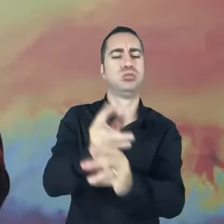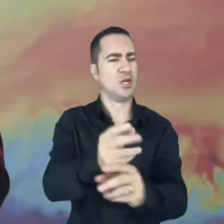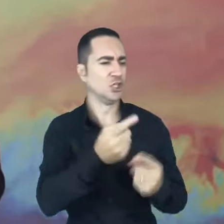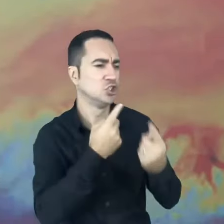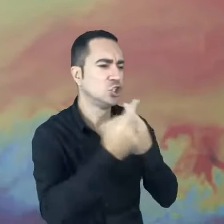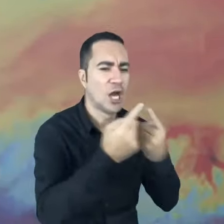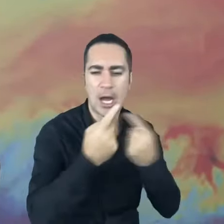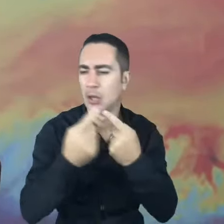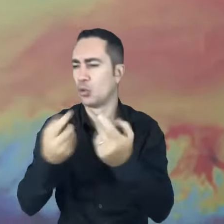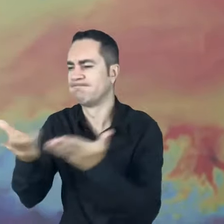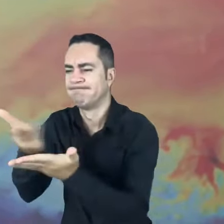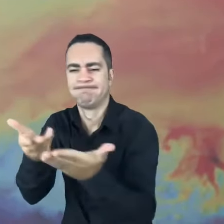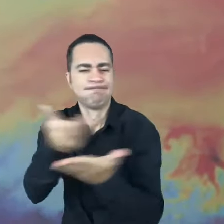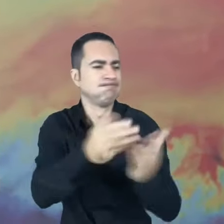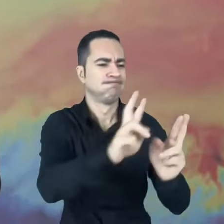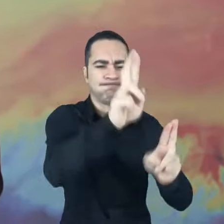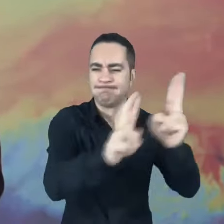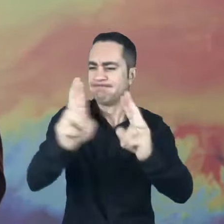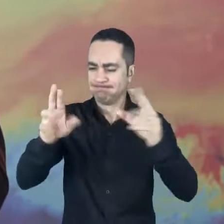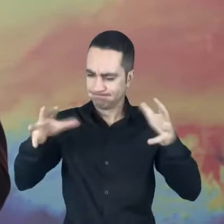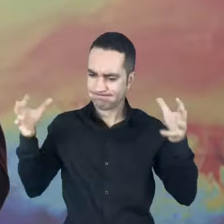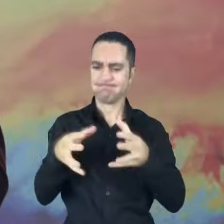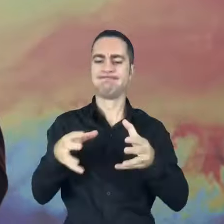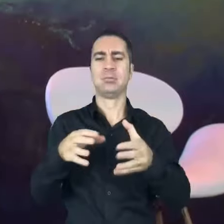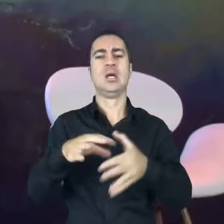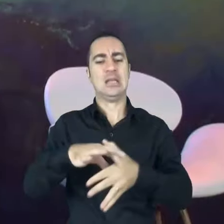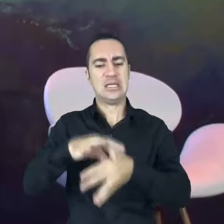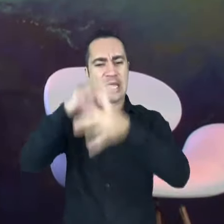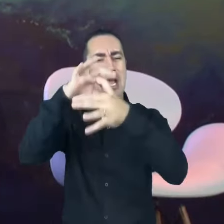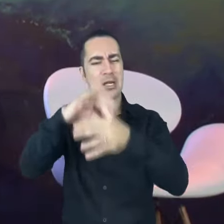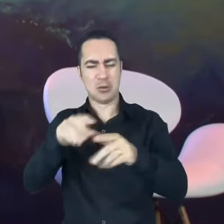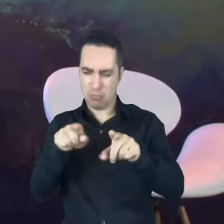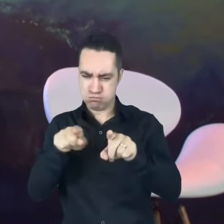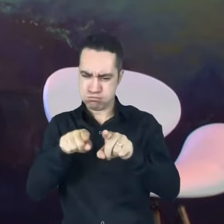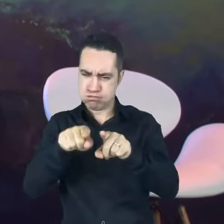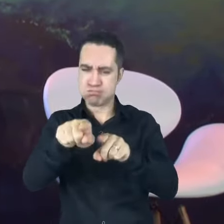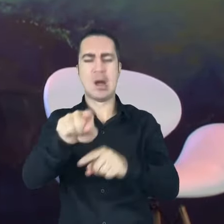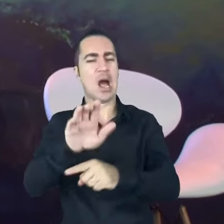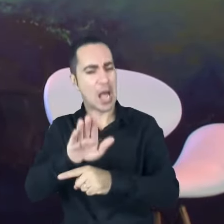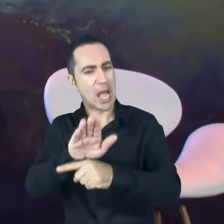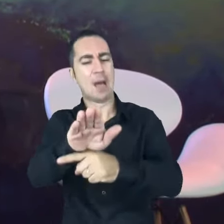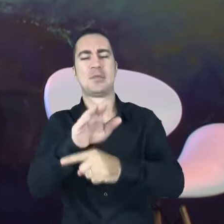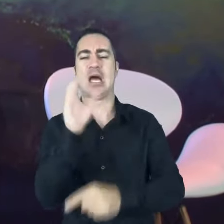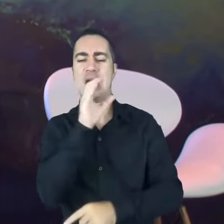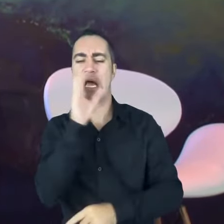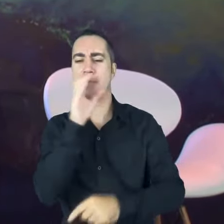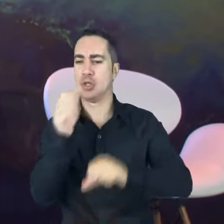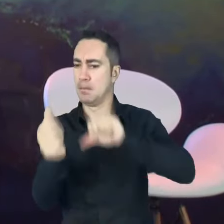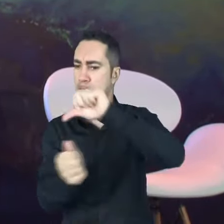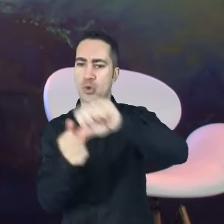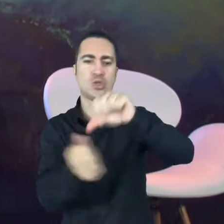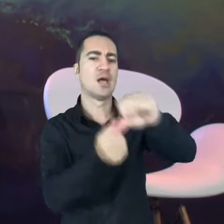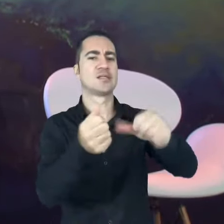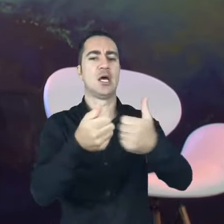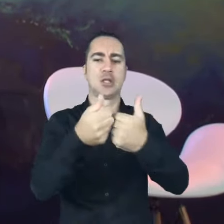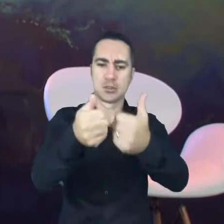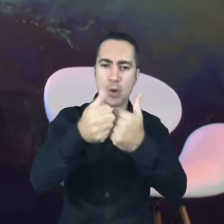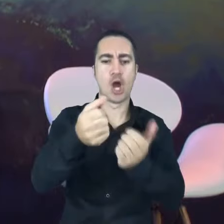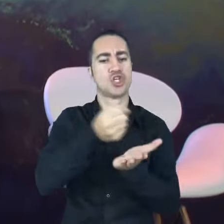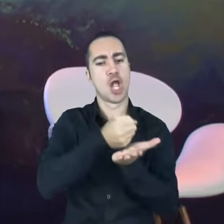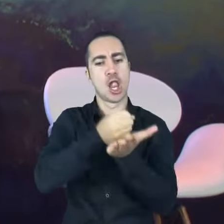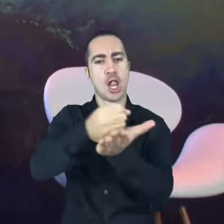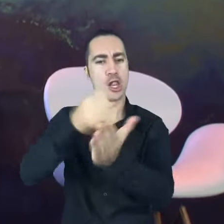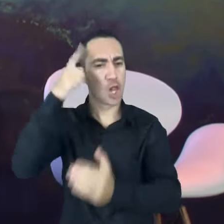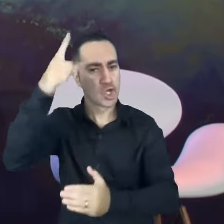né? Liderando a mudança para a adoção de transporte e logística mais